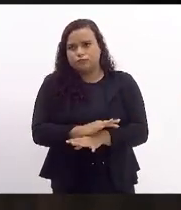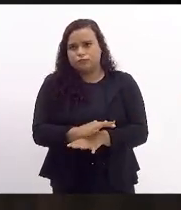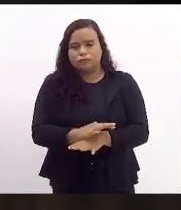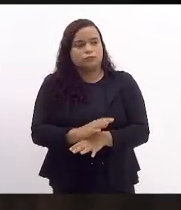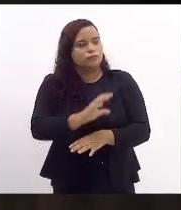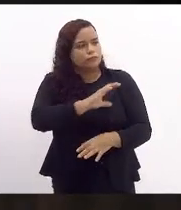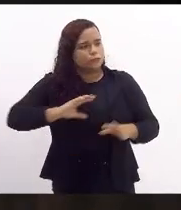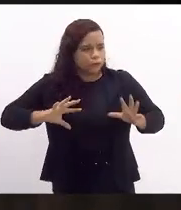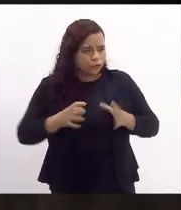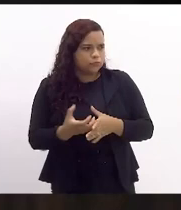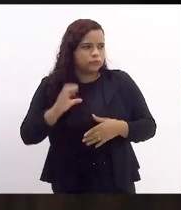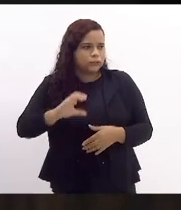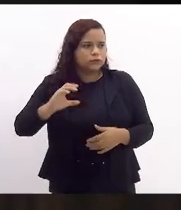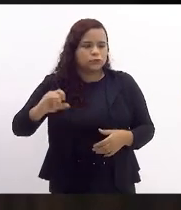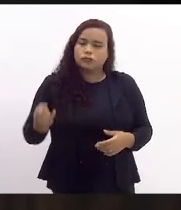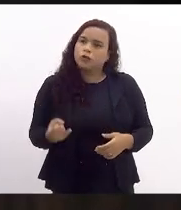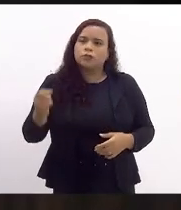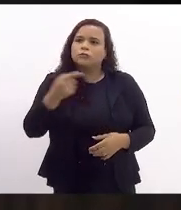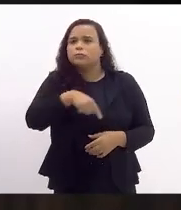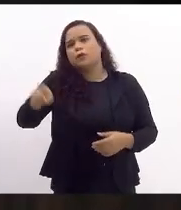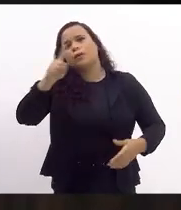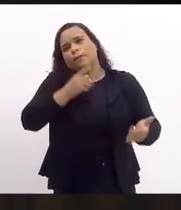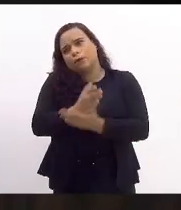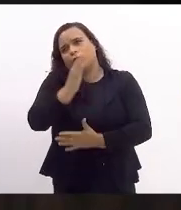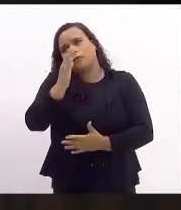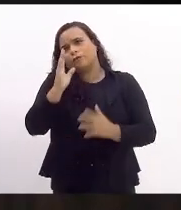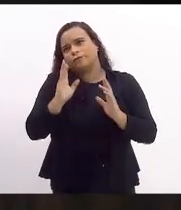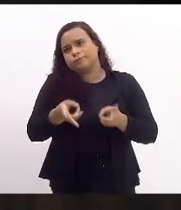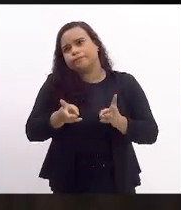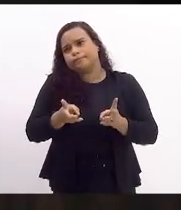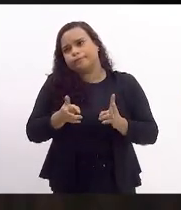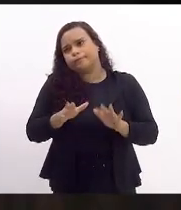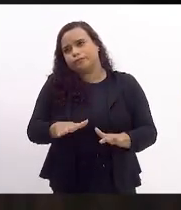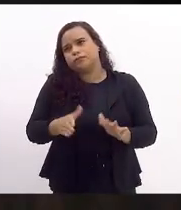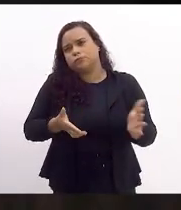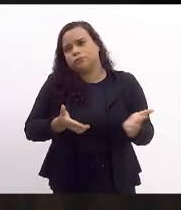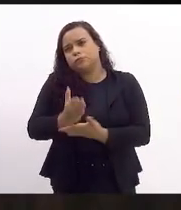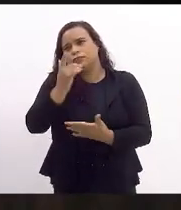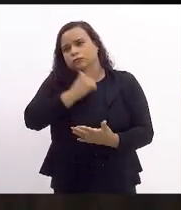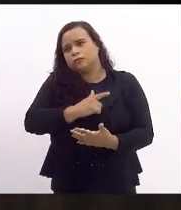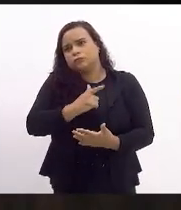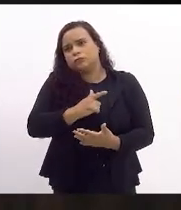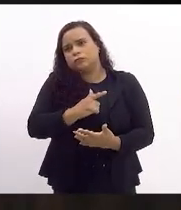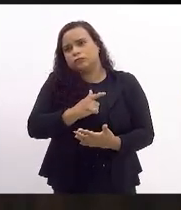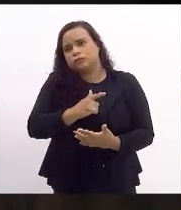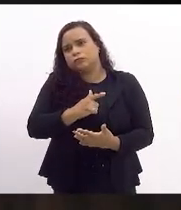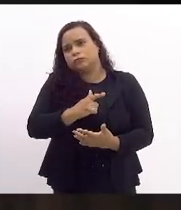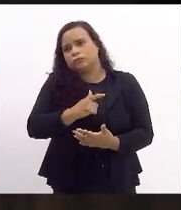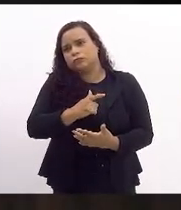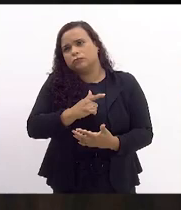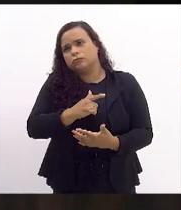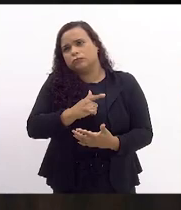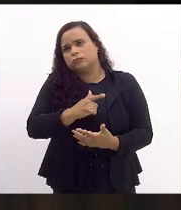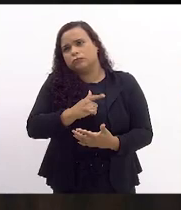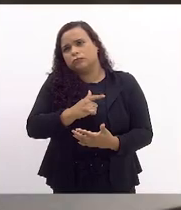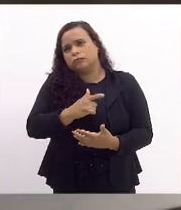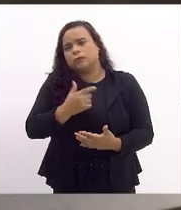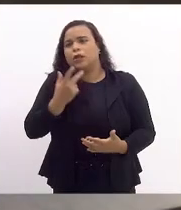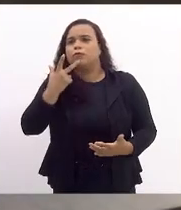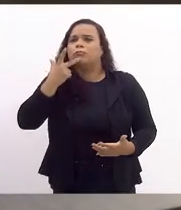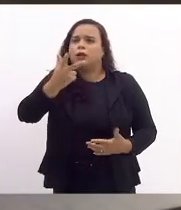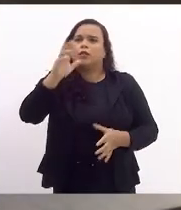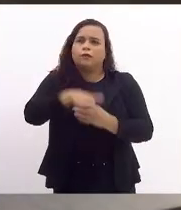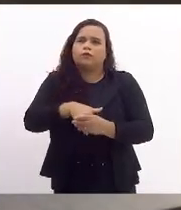na comissão de constituição e justiça se hoje que aprovam permaneçam Como estão aprovado declarante salvo o destaque